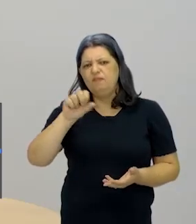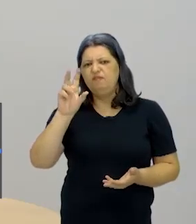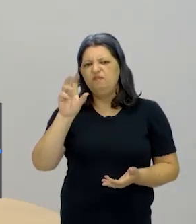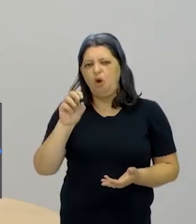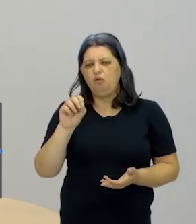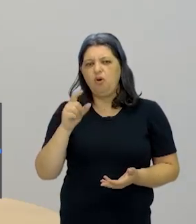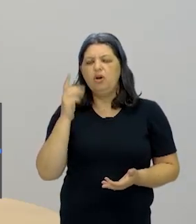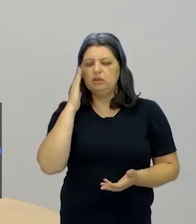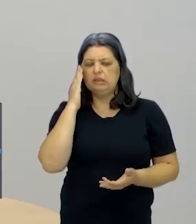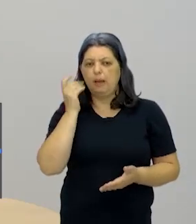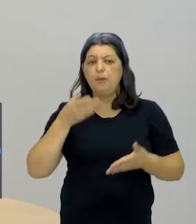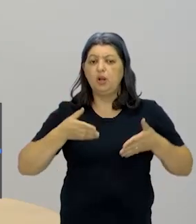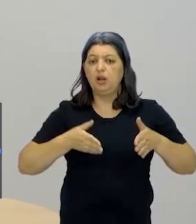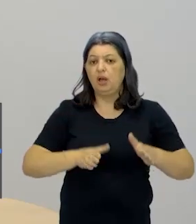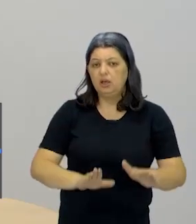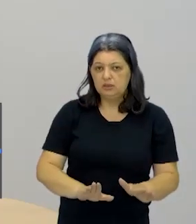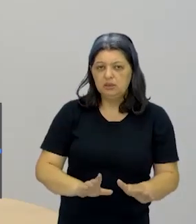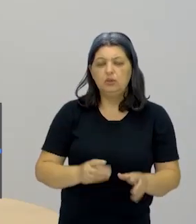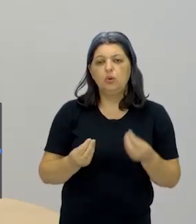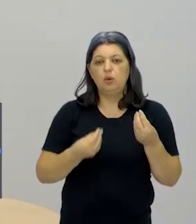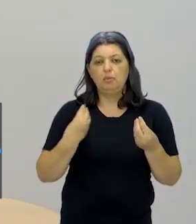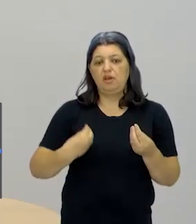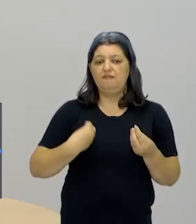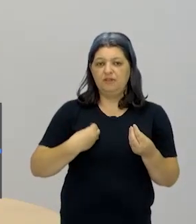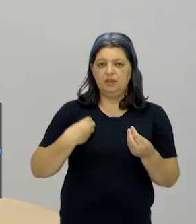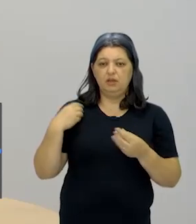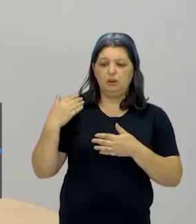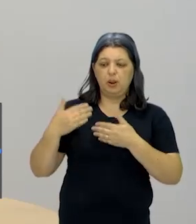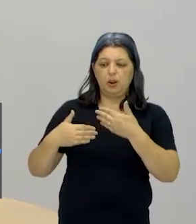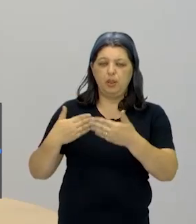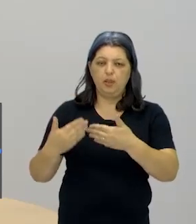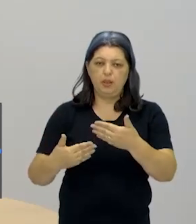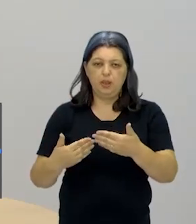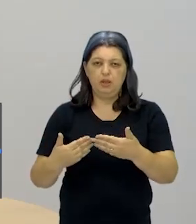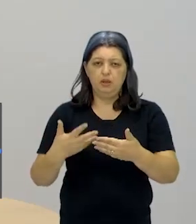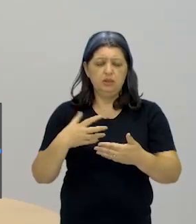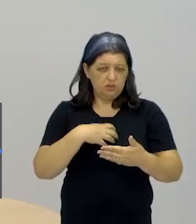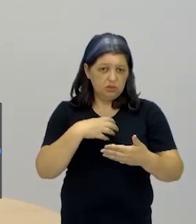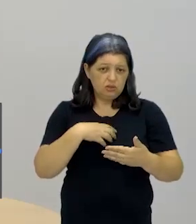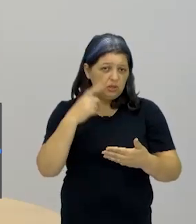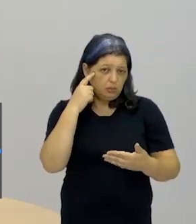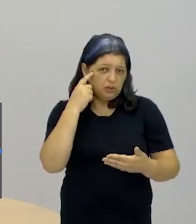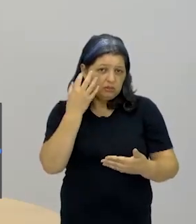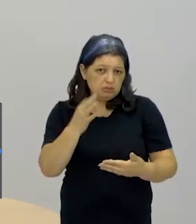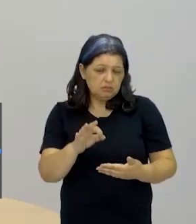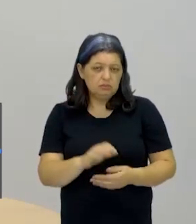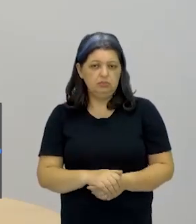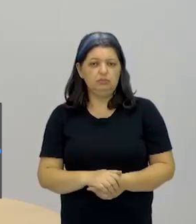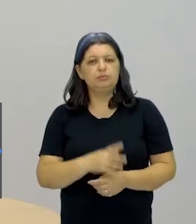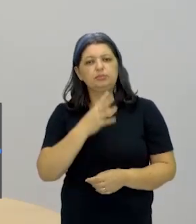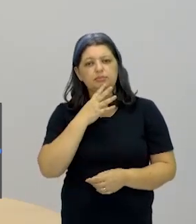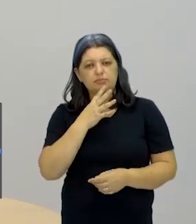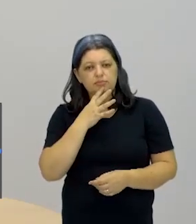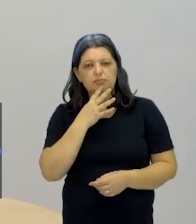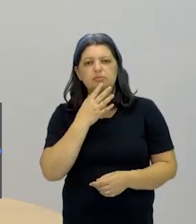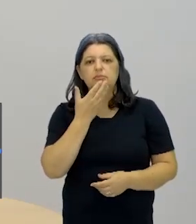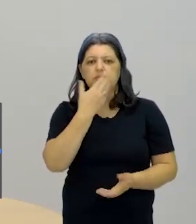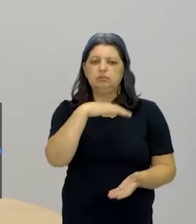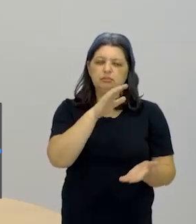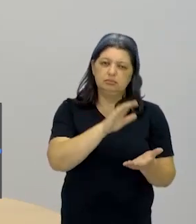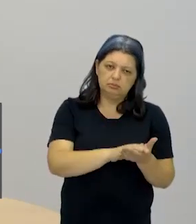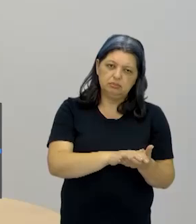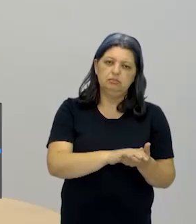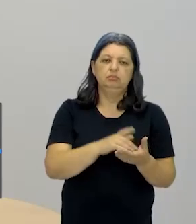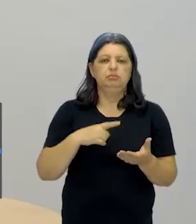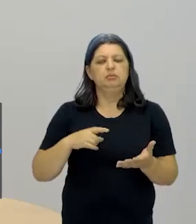quando nasceu como seria a vida dela e foi tal qual a maneira como ela pensou. Ela conheceu o marido dela, ela casou,